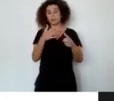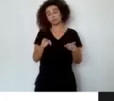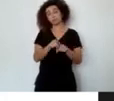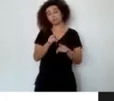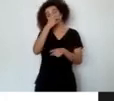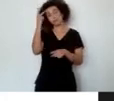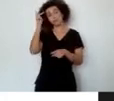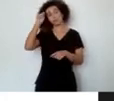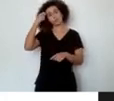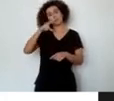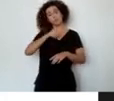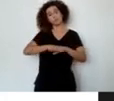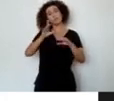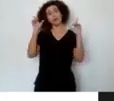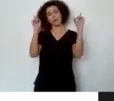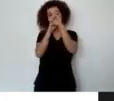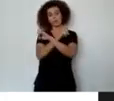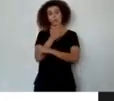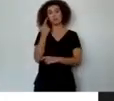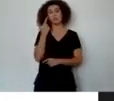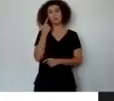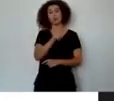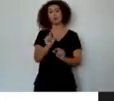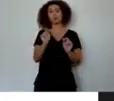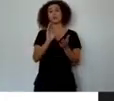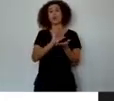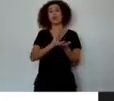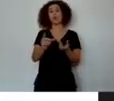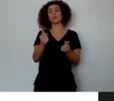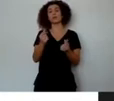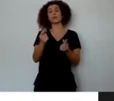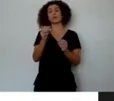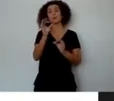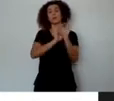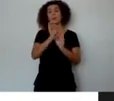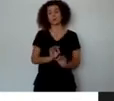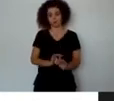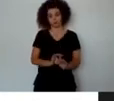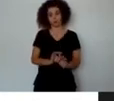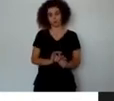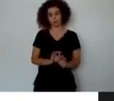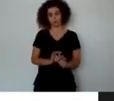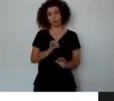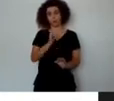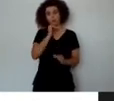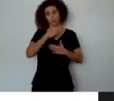mais têm dificuldade de conseguir financiamento nos bancos para os seus projetos, Agora, falando do meu